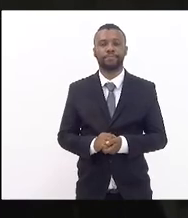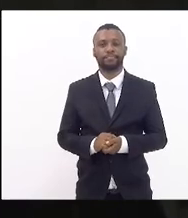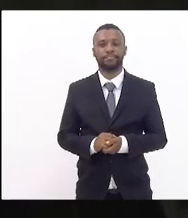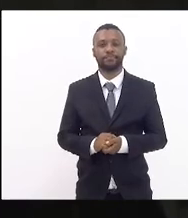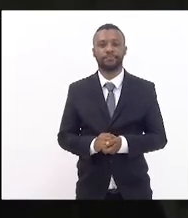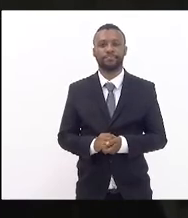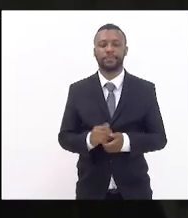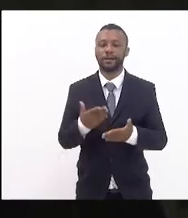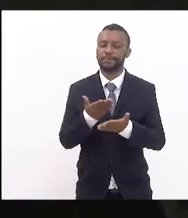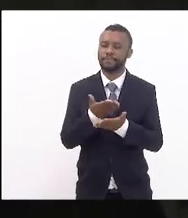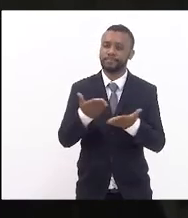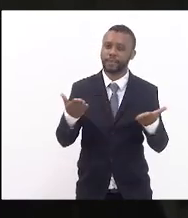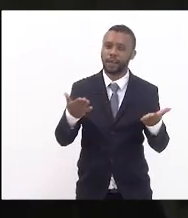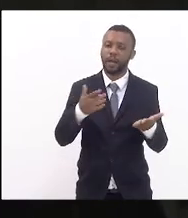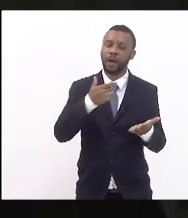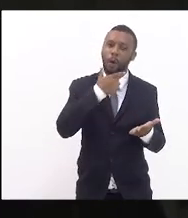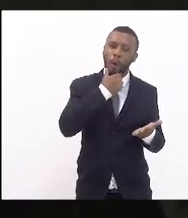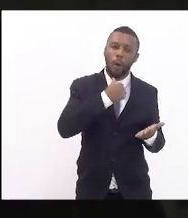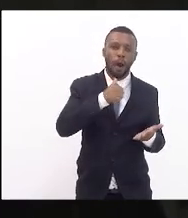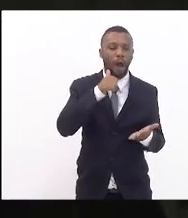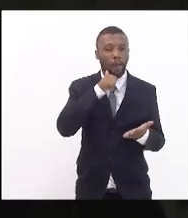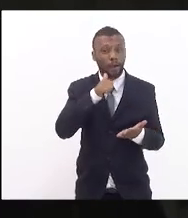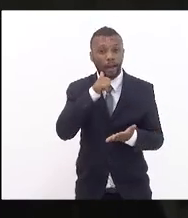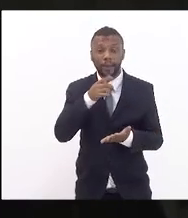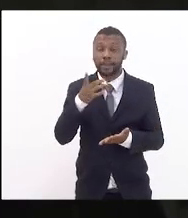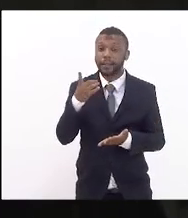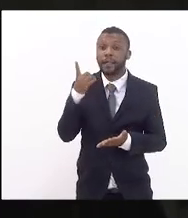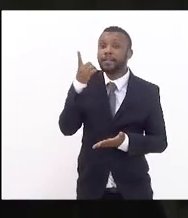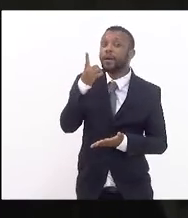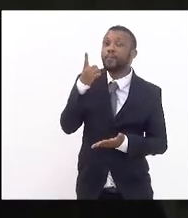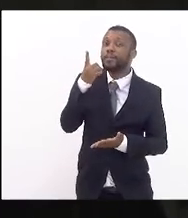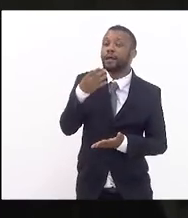e senhores deputados presentes